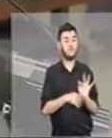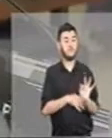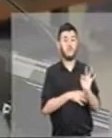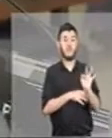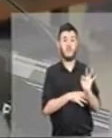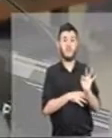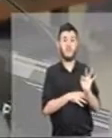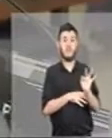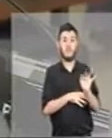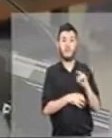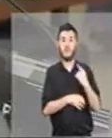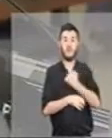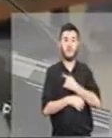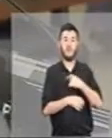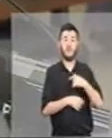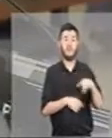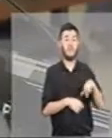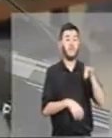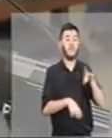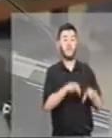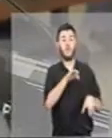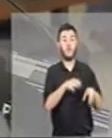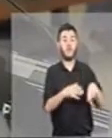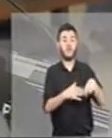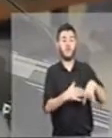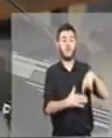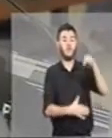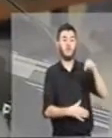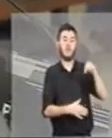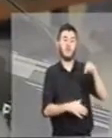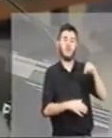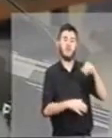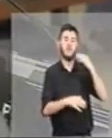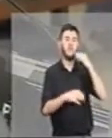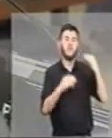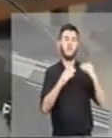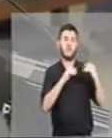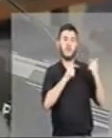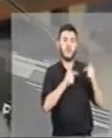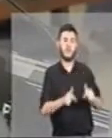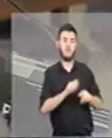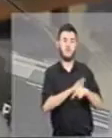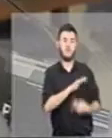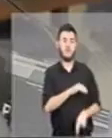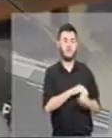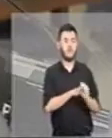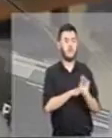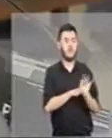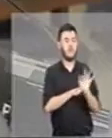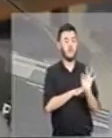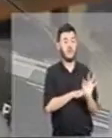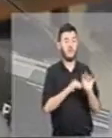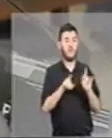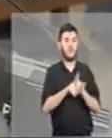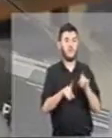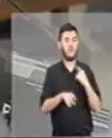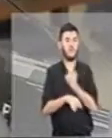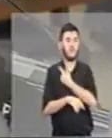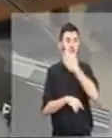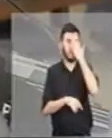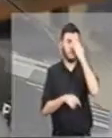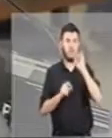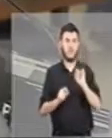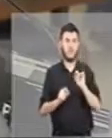por sorteio, como é a praxe. De modo que não teria dúvida em acolher a reclamação